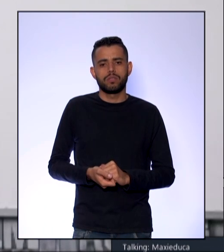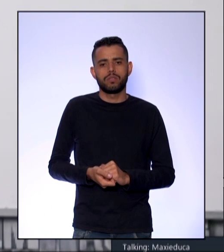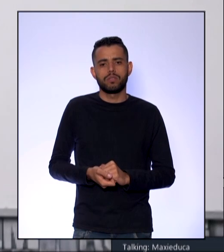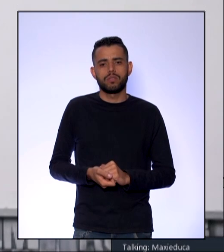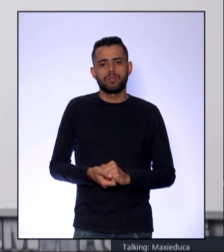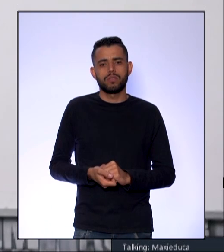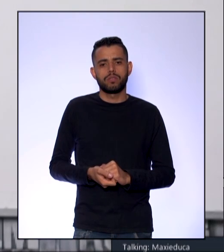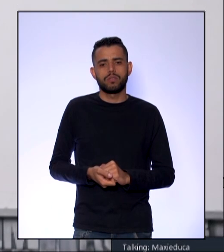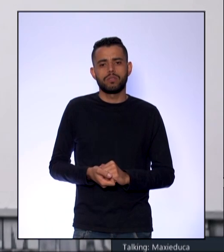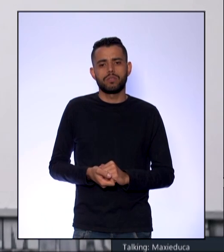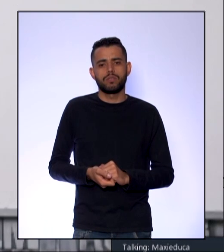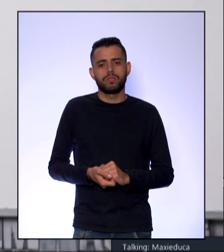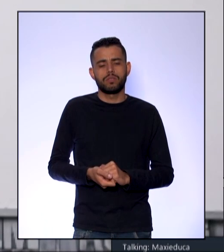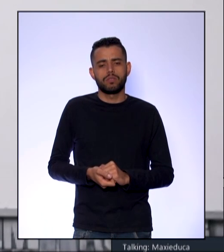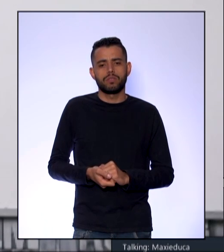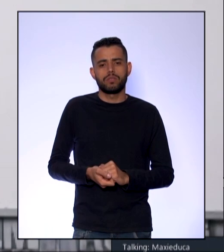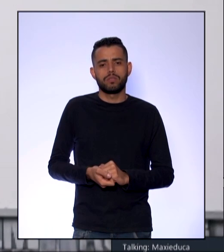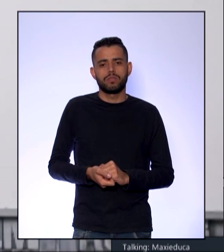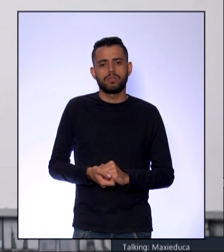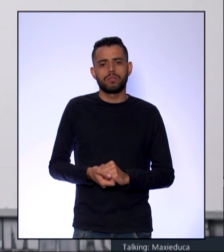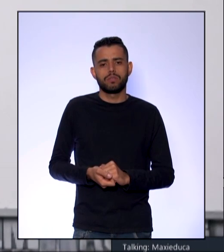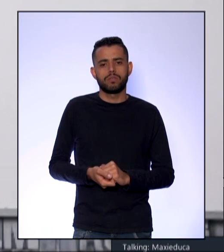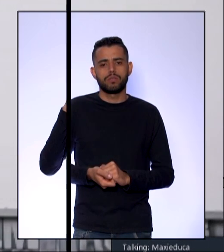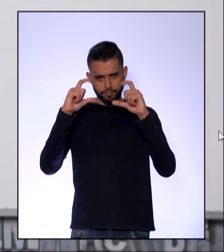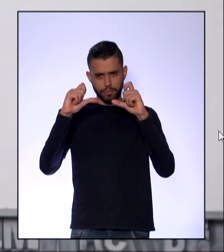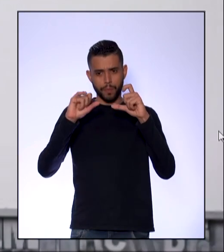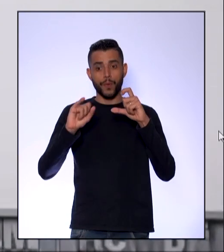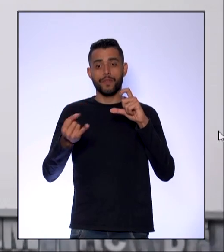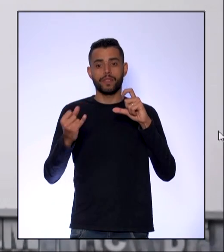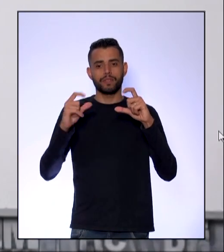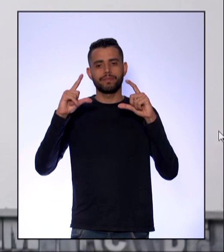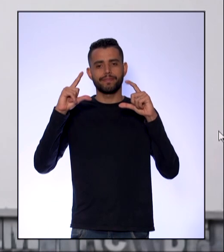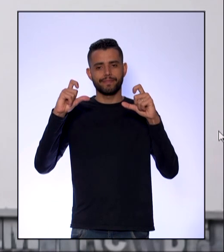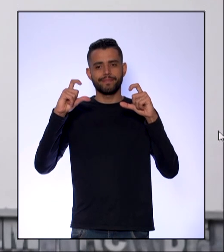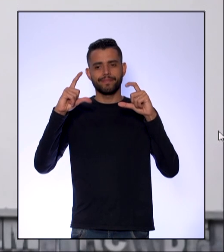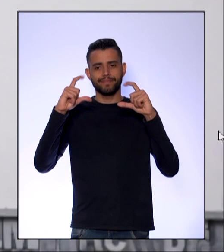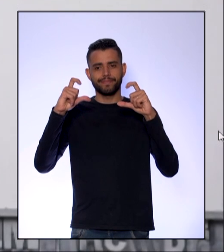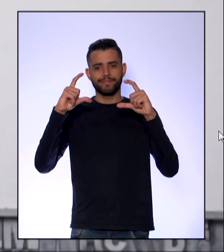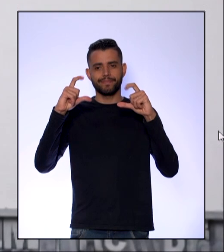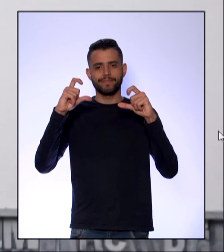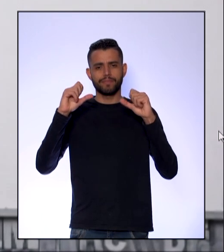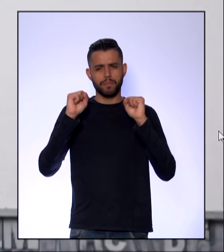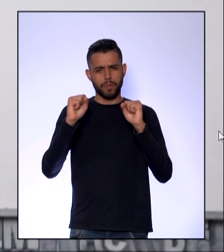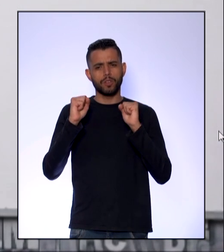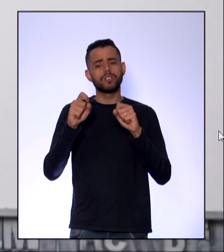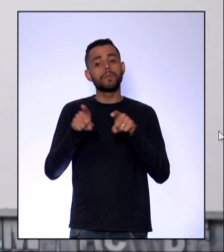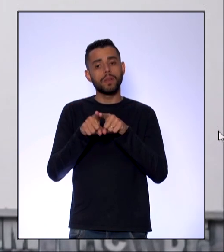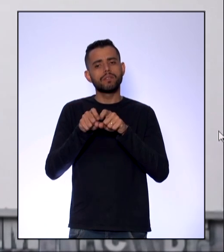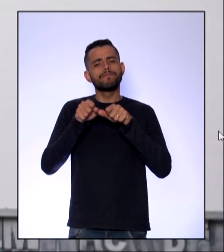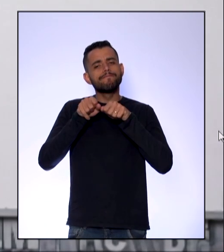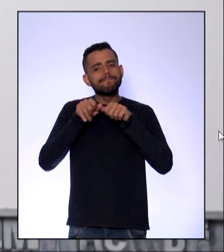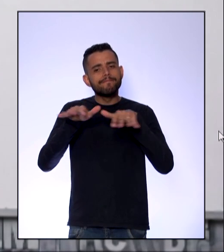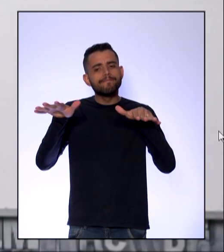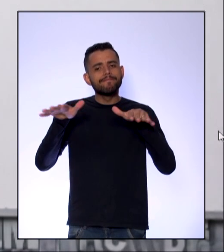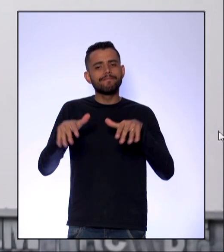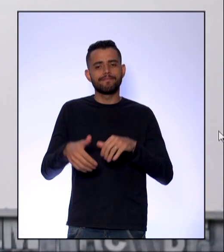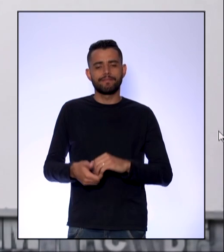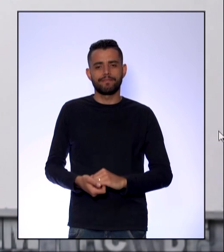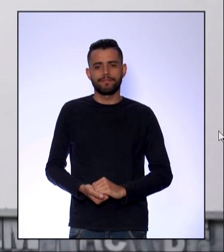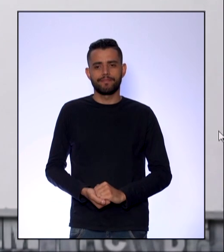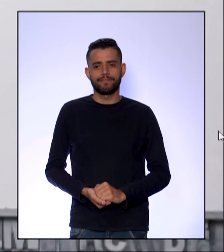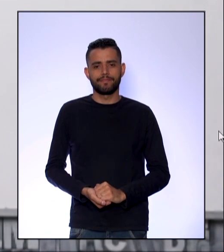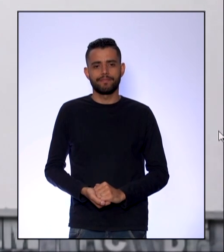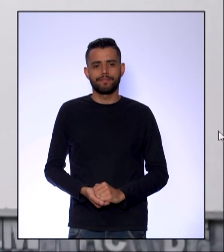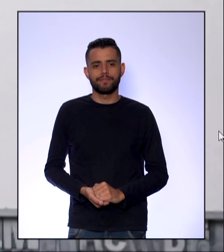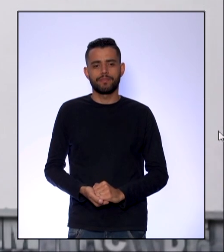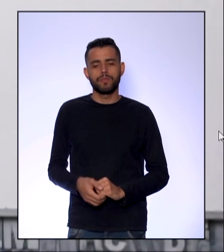da América do Sul, pelo Pacífico. Novamente, reitero, bateu o printzinho, pode compartilhar.